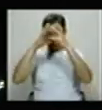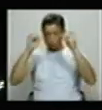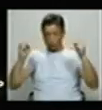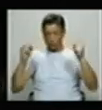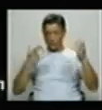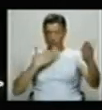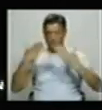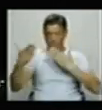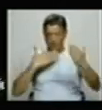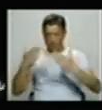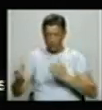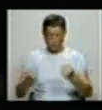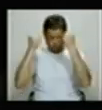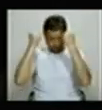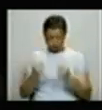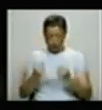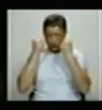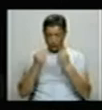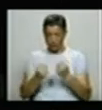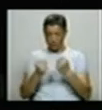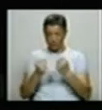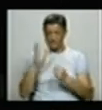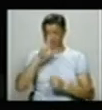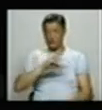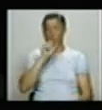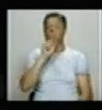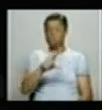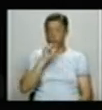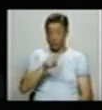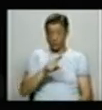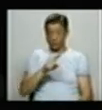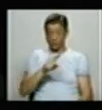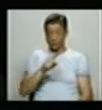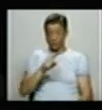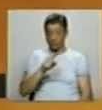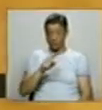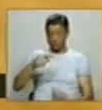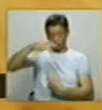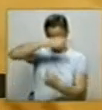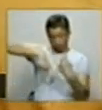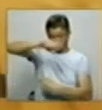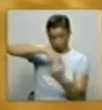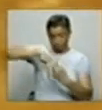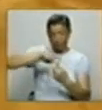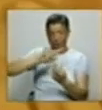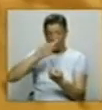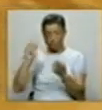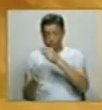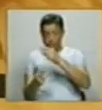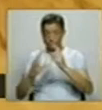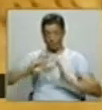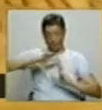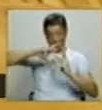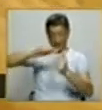são fortíssimos e, se calhar, pode ser essa a razão pela qual Vênus gira no sentido contrário ao dos outros planetas.